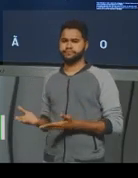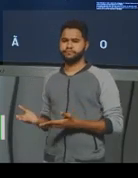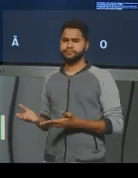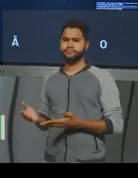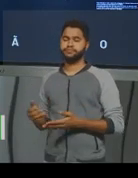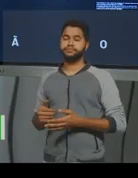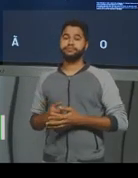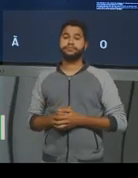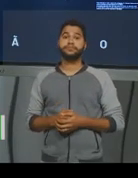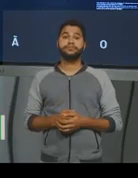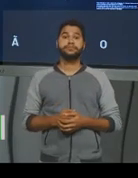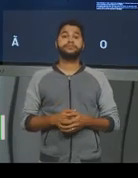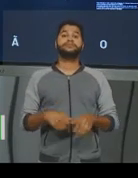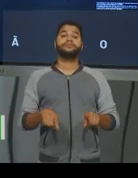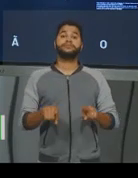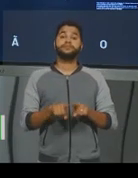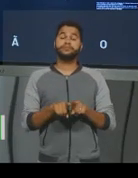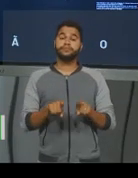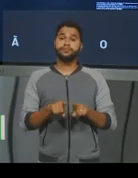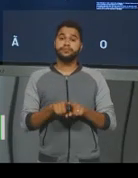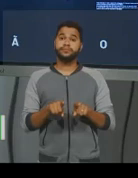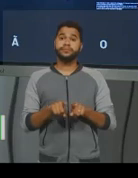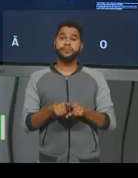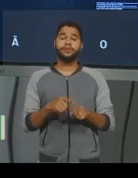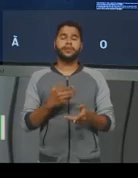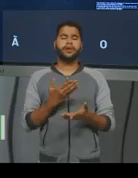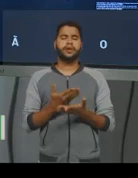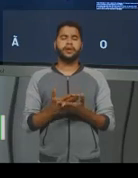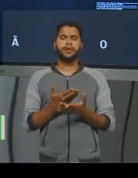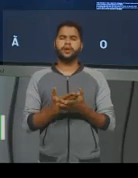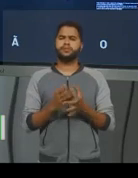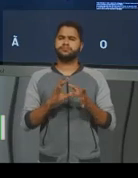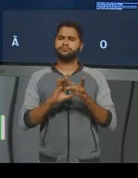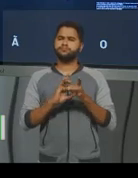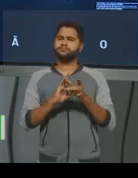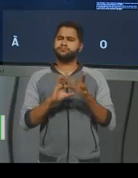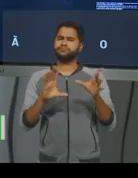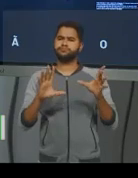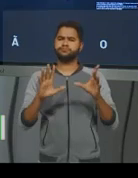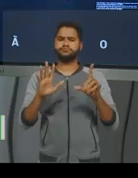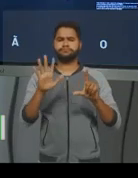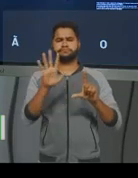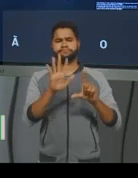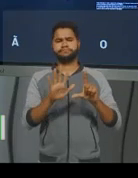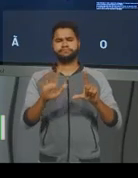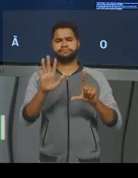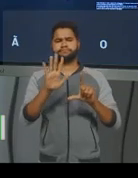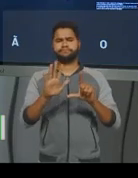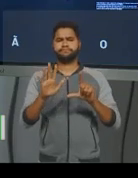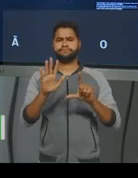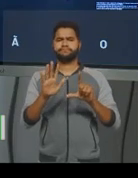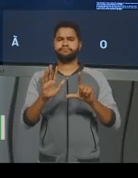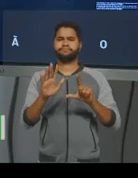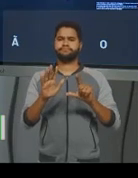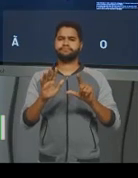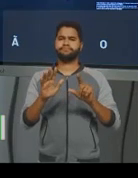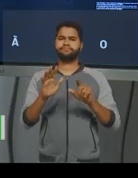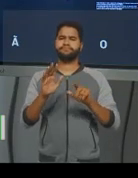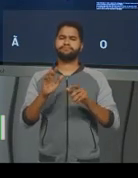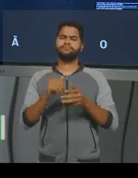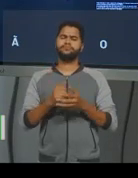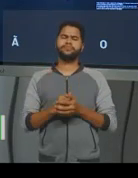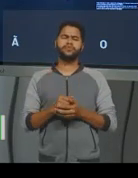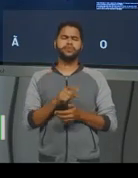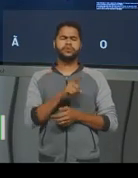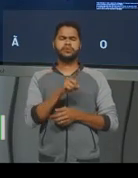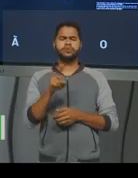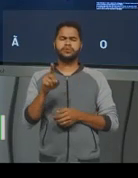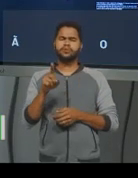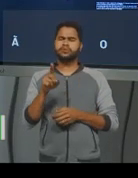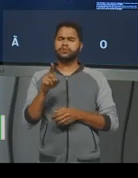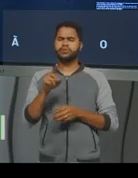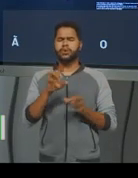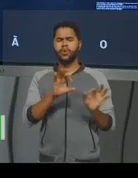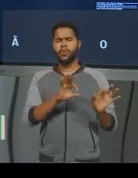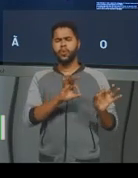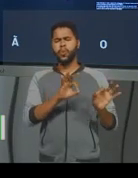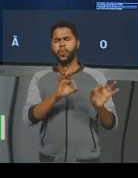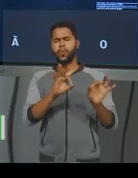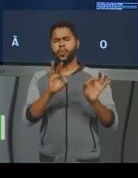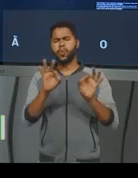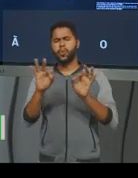estudeemcasa.educação.mg.gov.br. E não se esqueça que as aulas estão disponíveis nas nossas plataformas digitais, para você assistir quantas vezes você